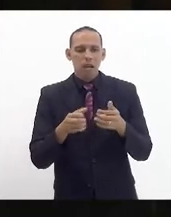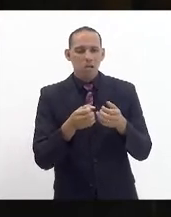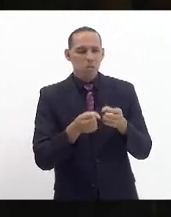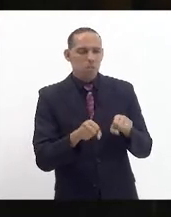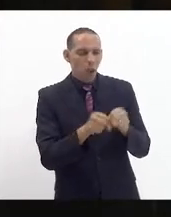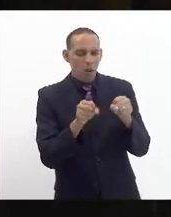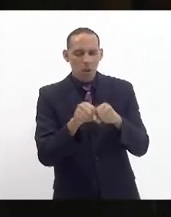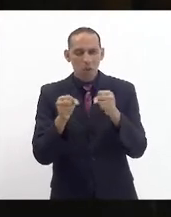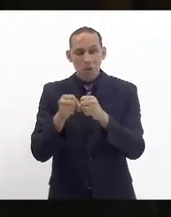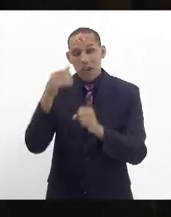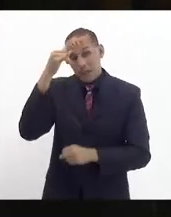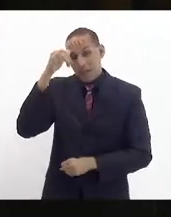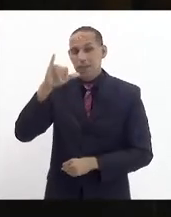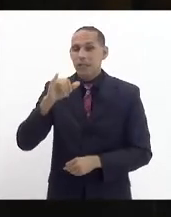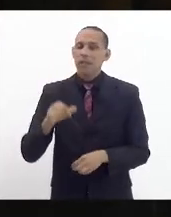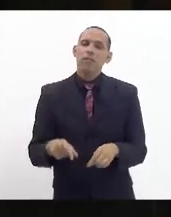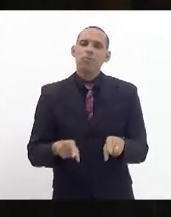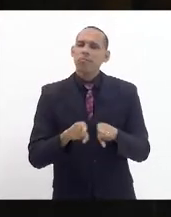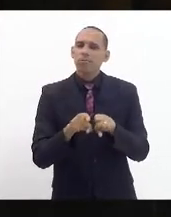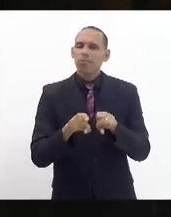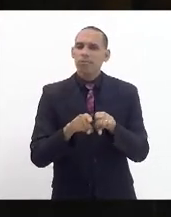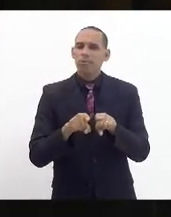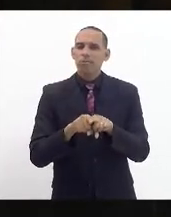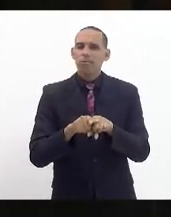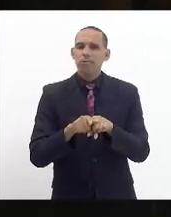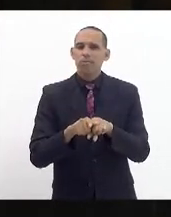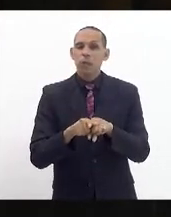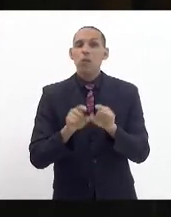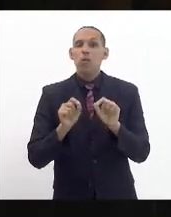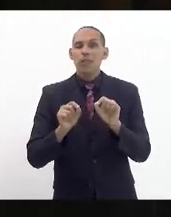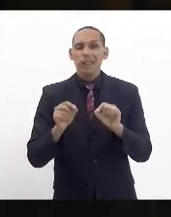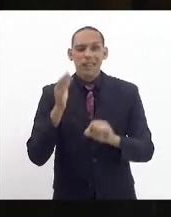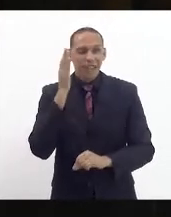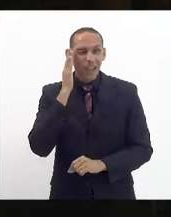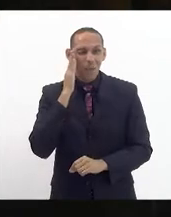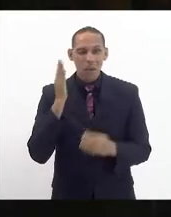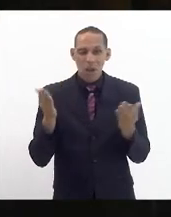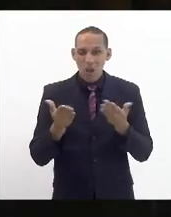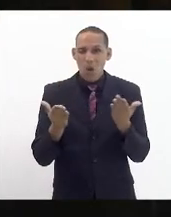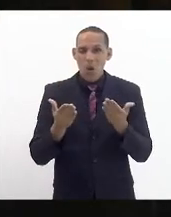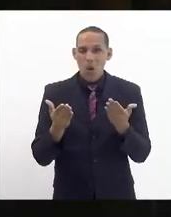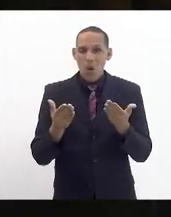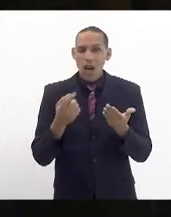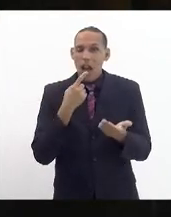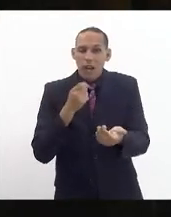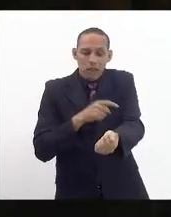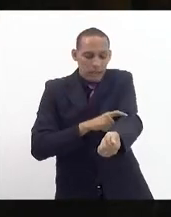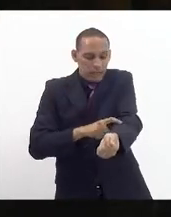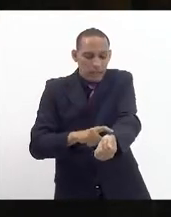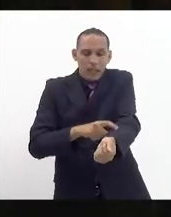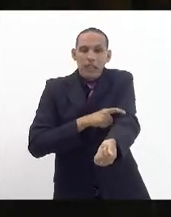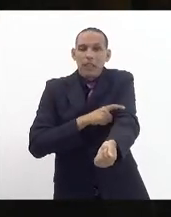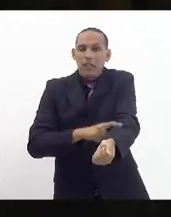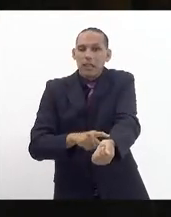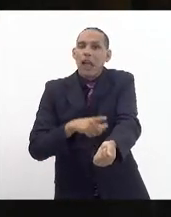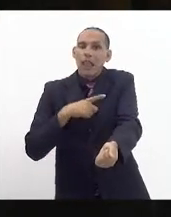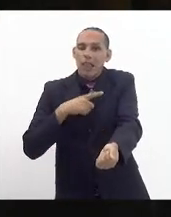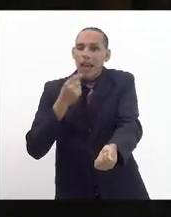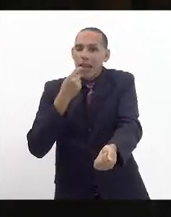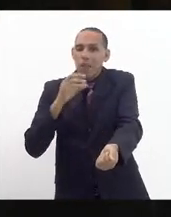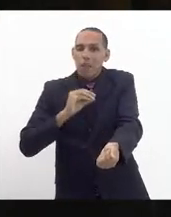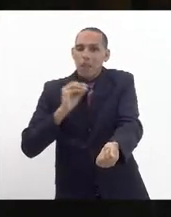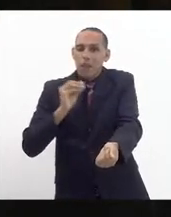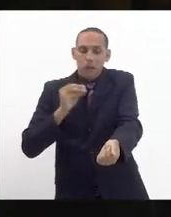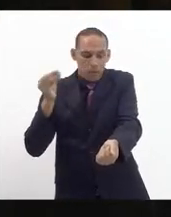destruição do meio ambiente, mas também é assustador saber que hoje, na nossa corrente sanguínea, já temos